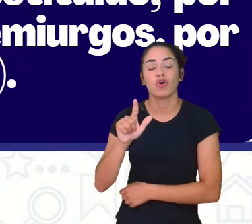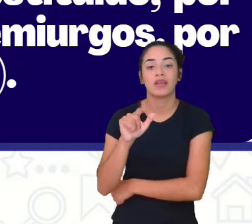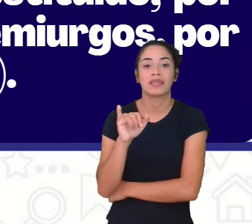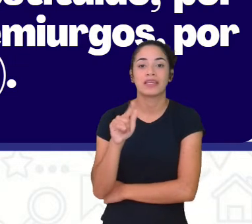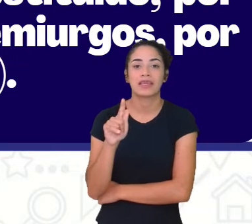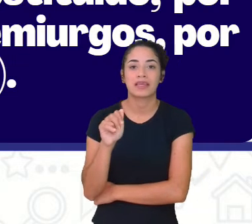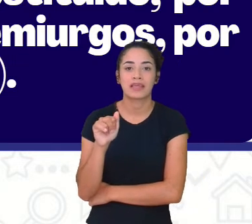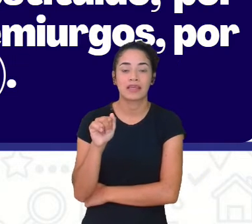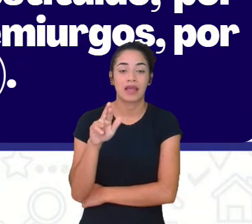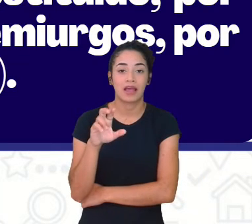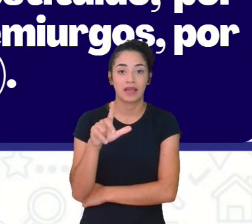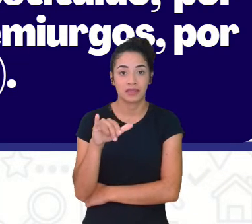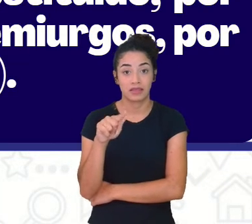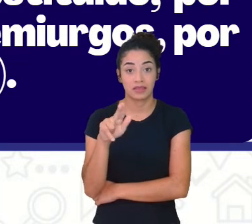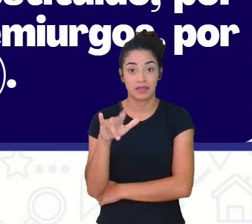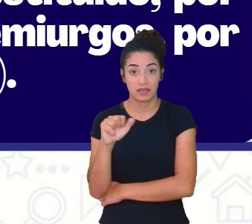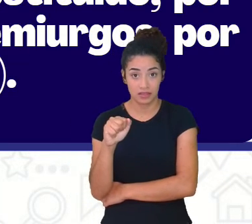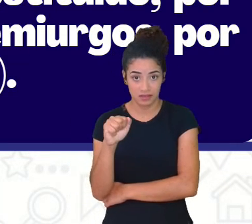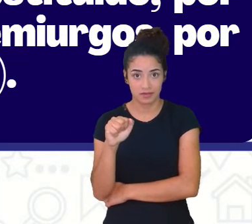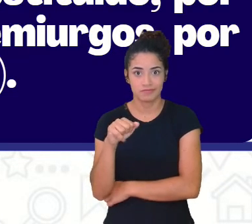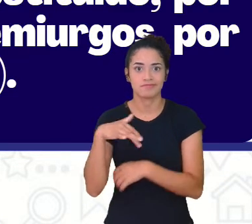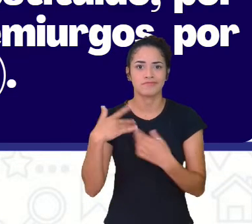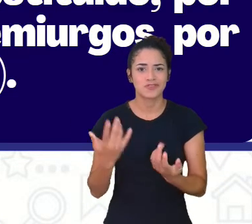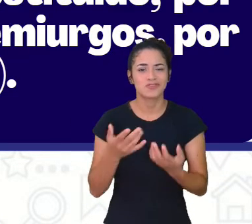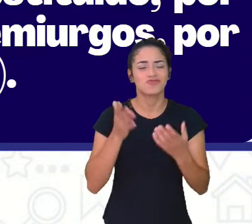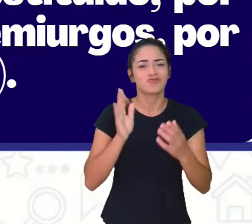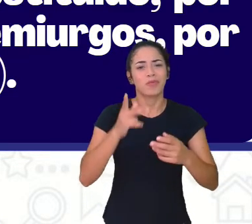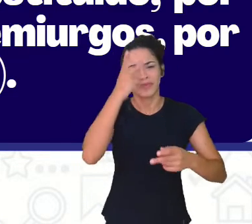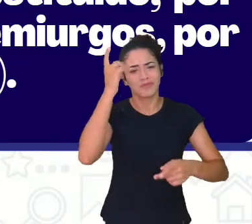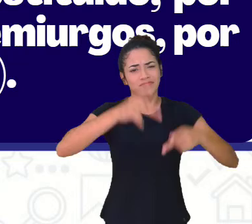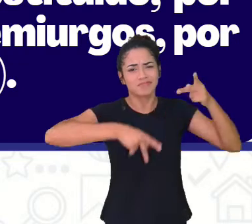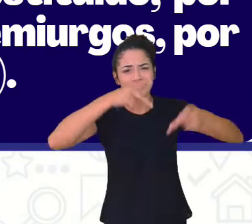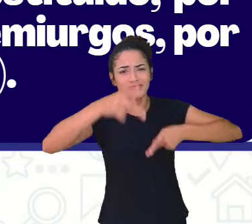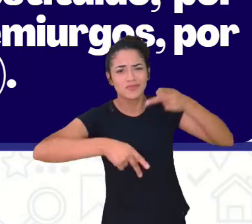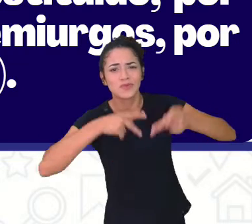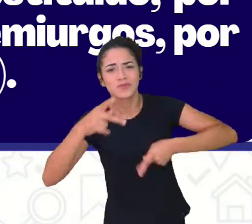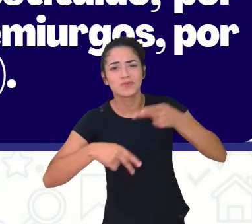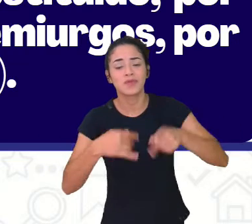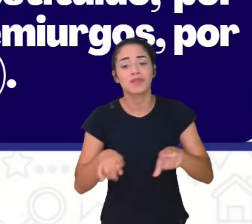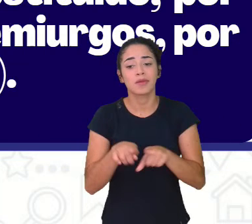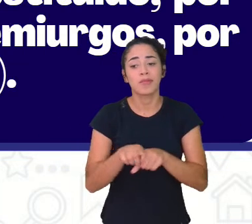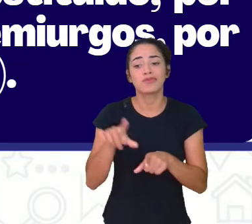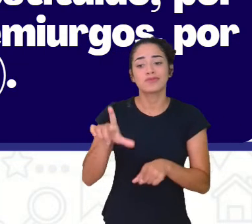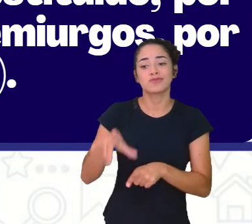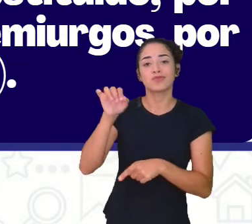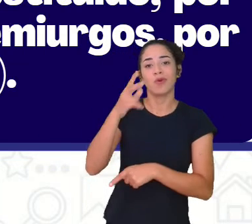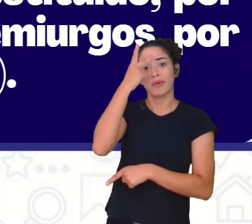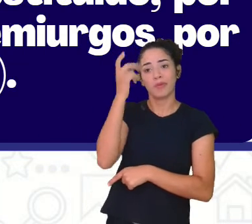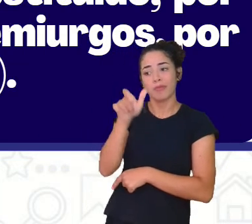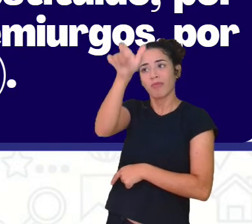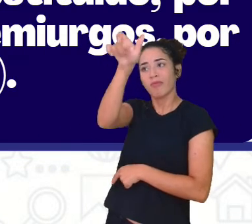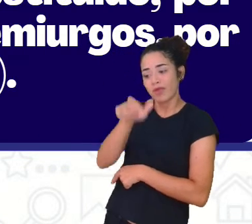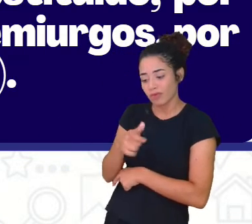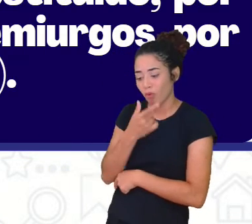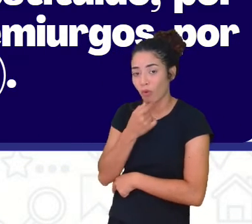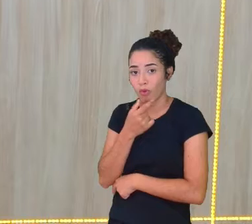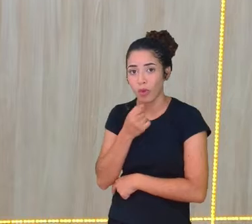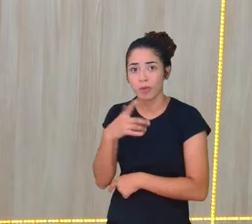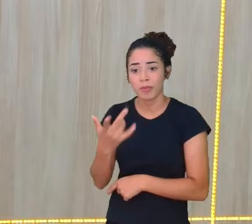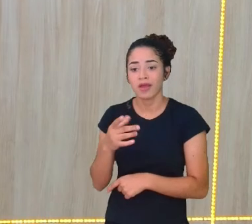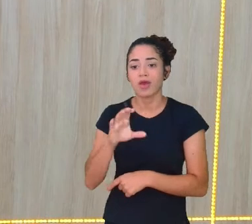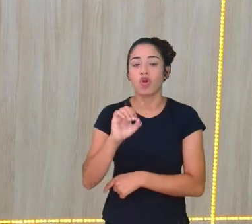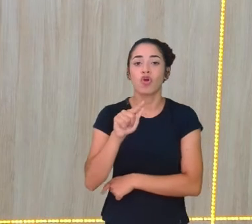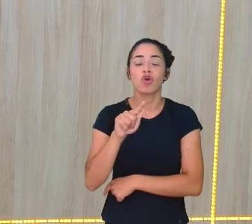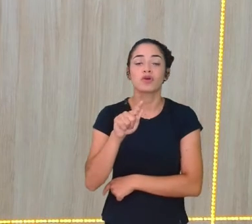exigindo o fim da escravidão por dívida, assume um camarada, né, um legislador, que estabelece um código de leis, mas nesse código de leis